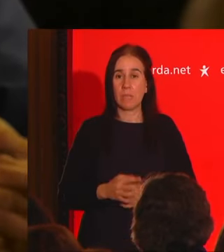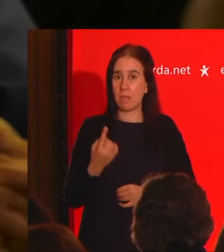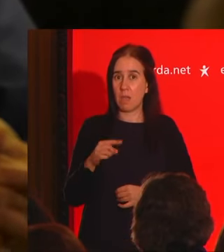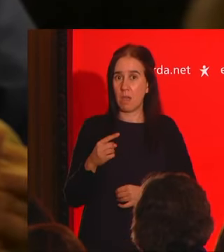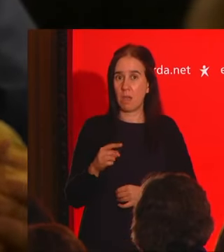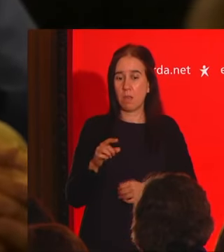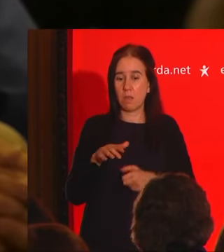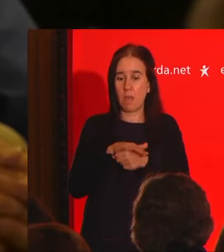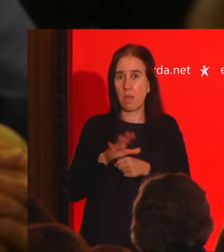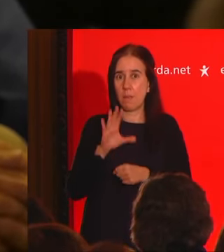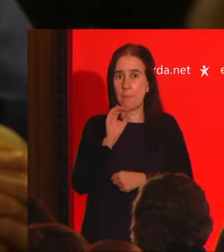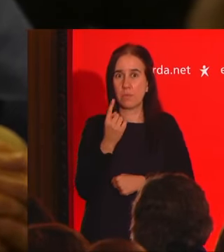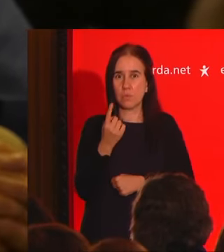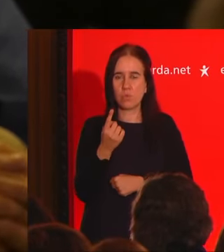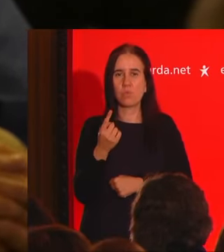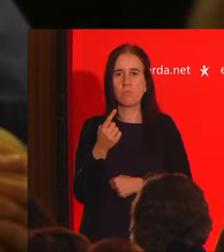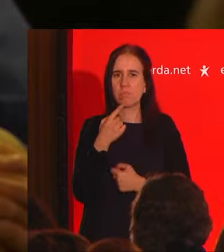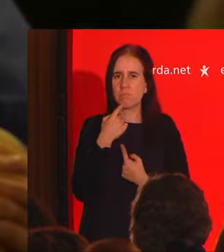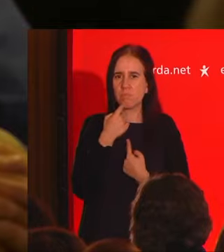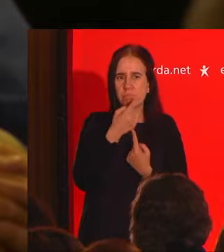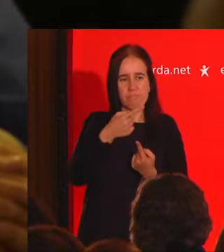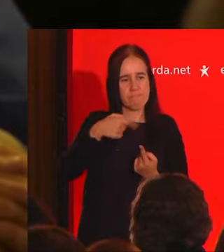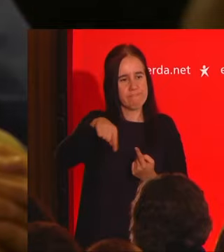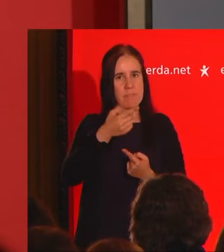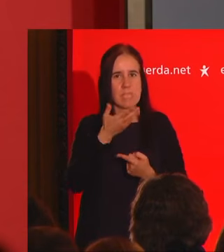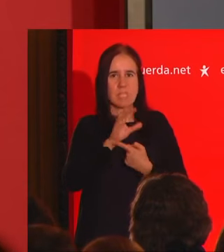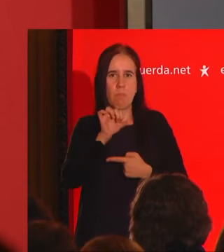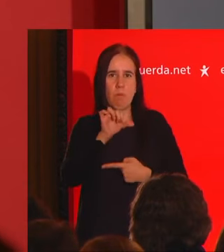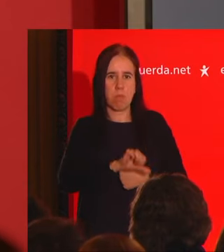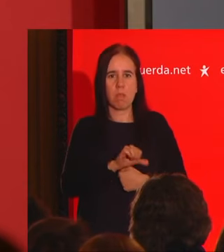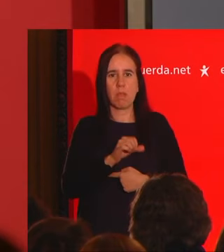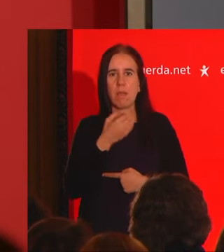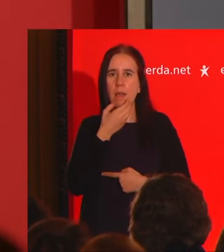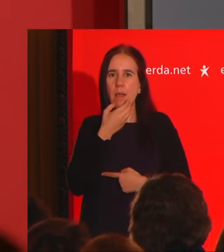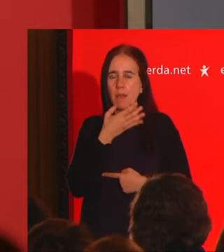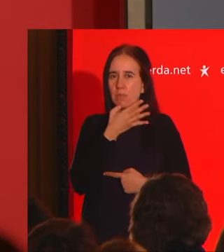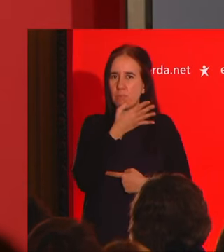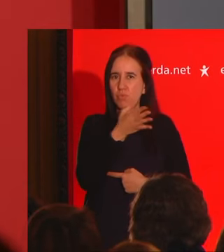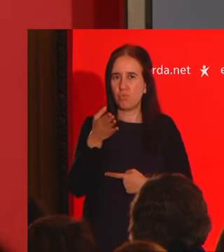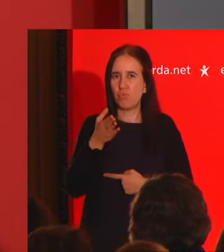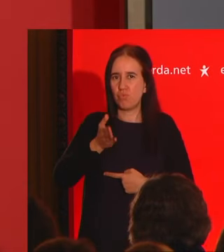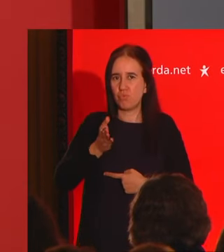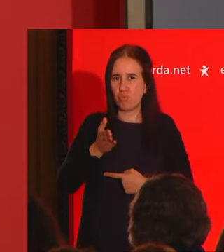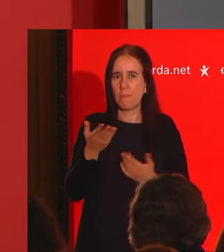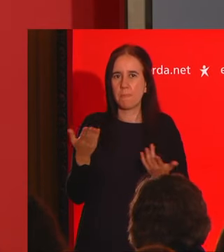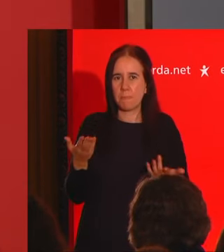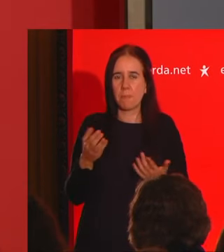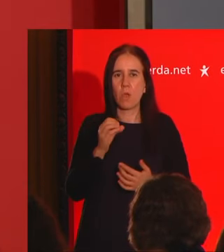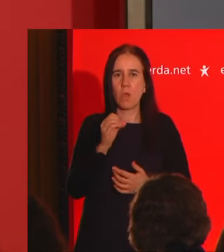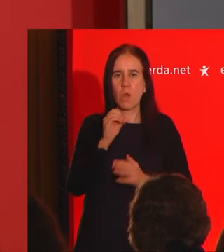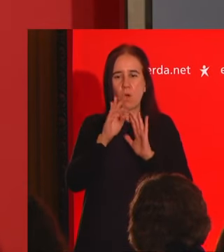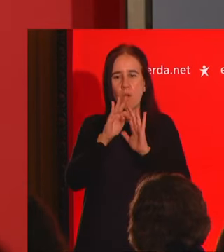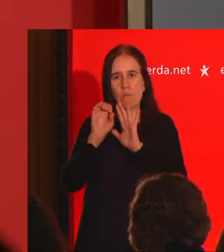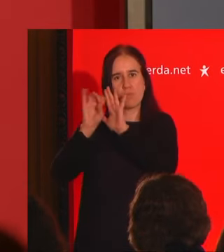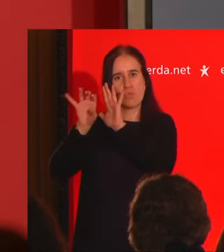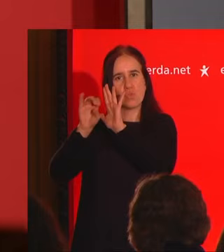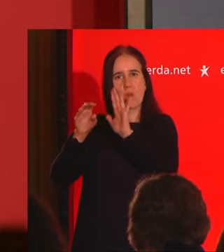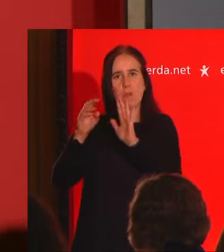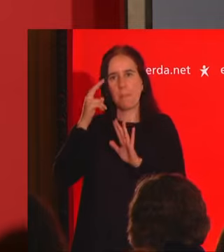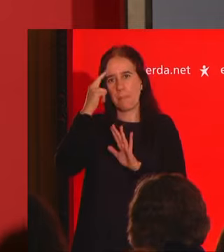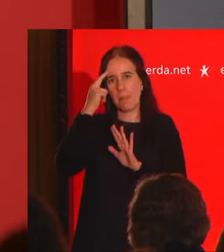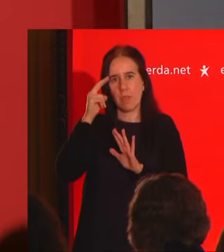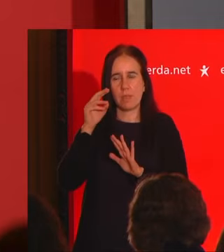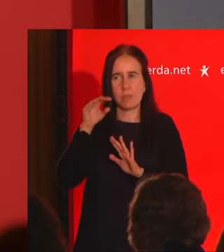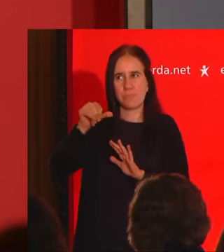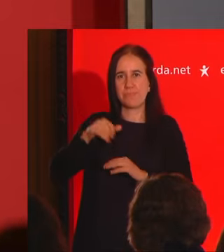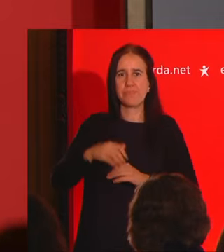uma outra área em que somos apontados como mau exemplo, que a Ana também já referiu, o offshore da Madeira. A desculpa é